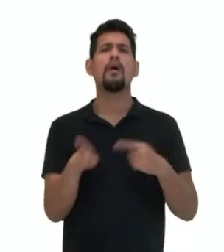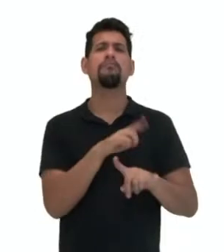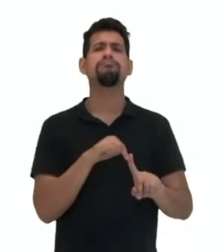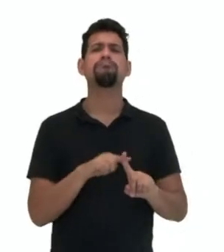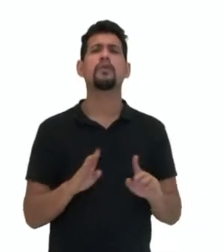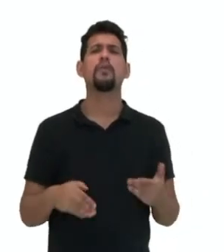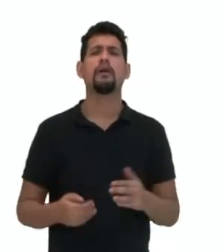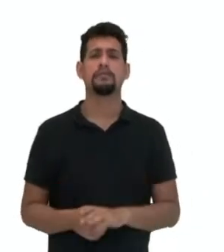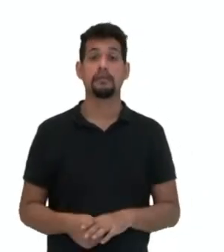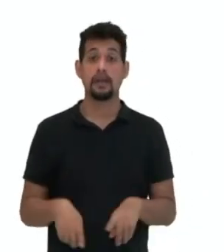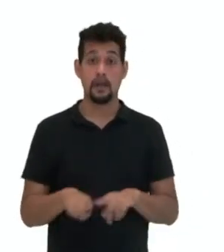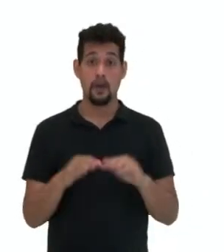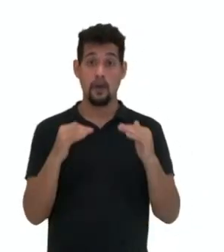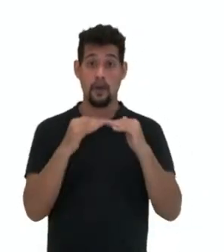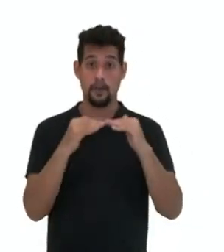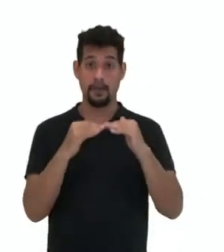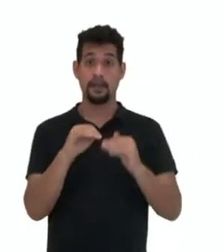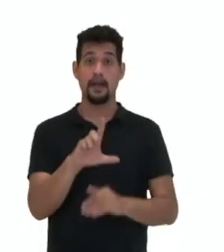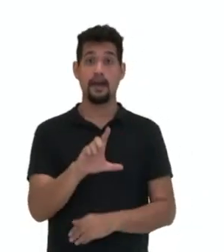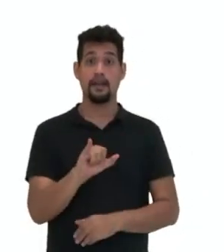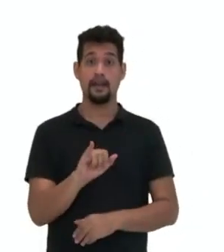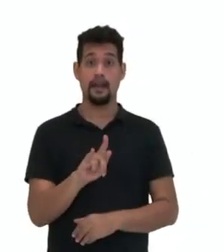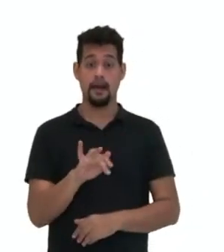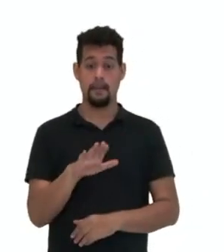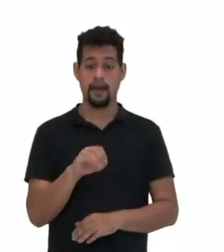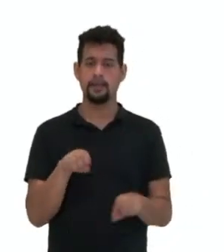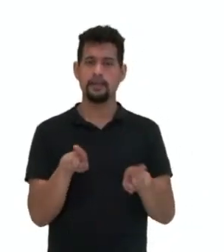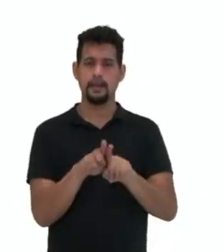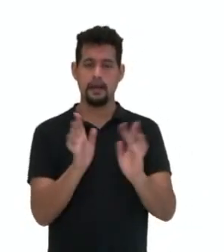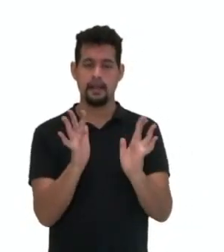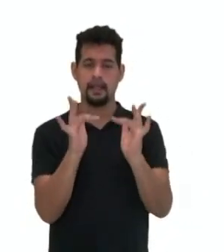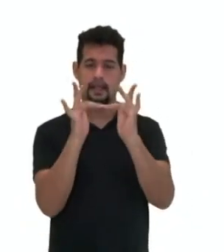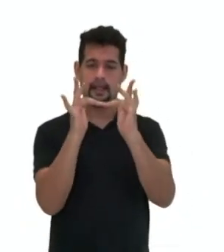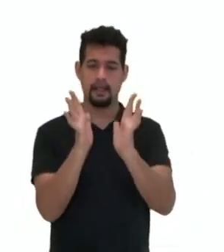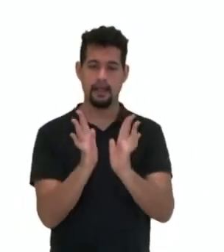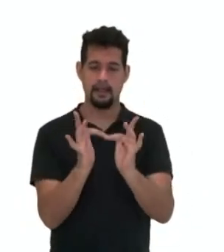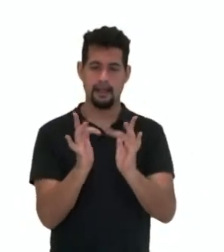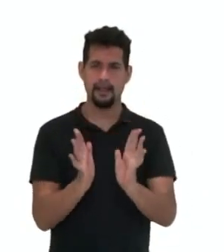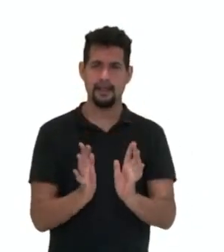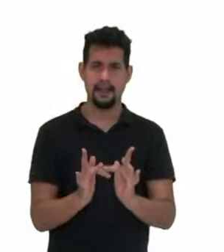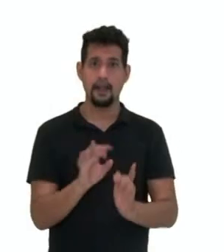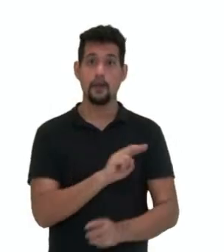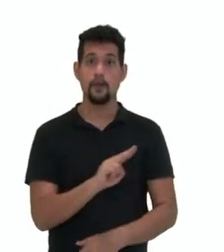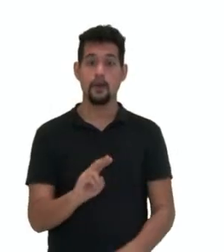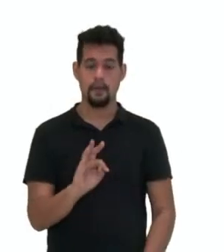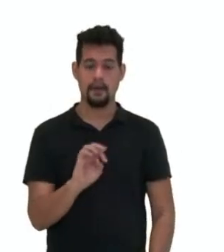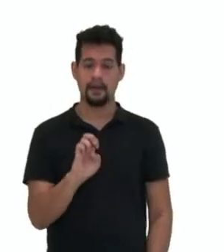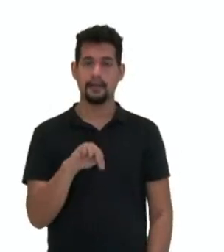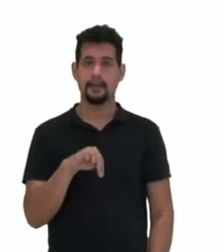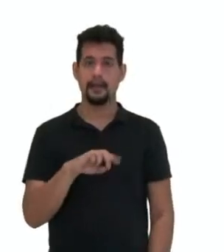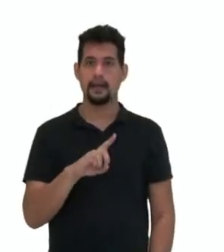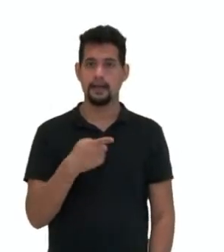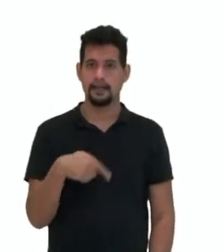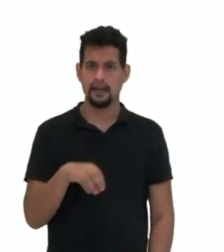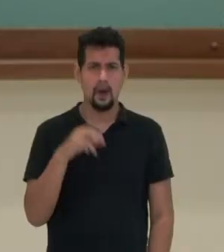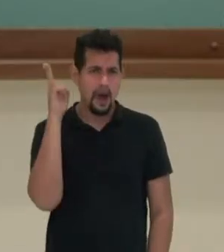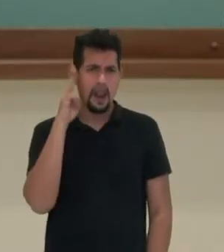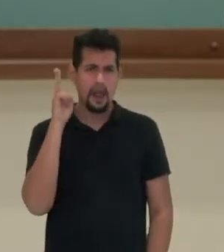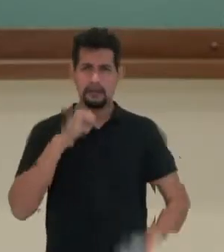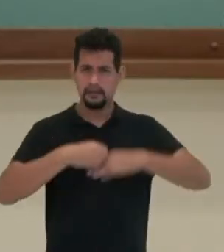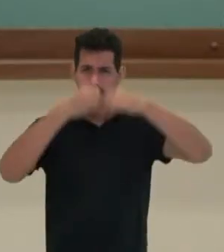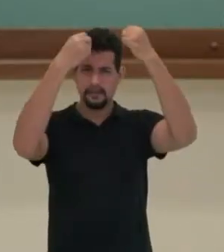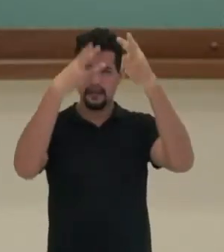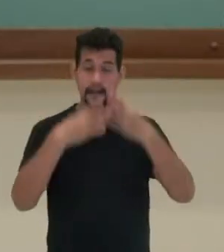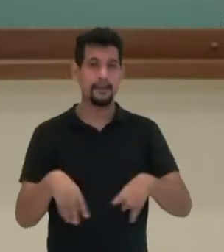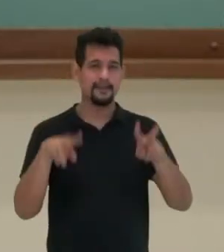dele? Ele faz parte dos ligamentos e dos tendões. Lembra quando eu falei para vocês sobre o calcanhar